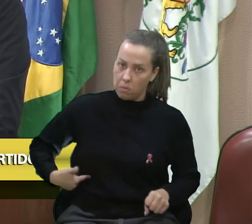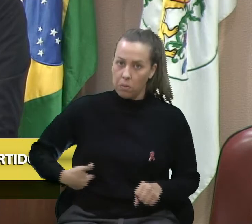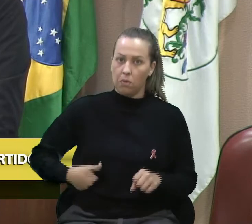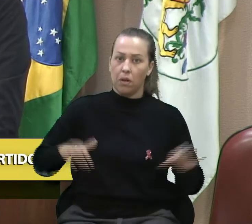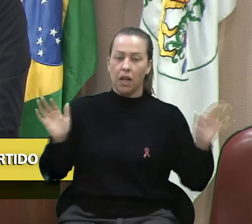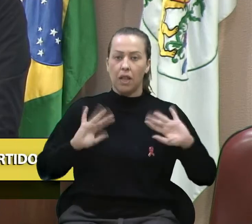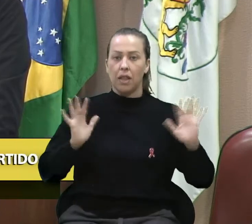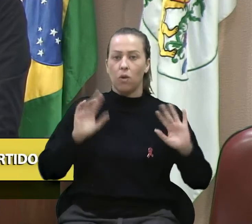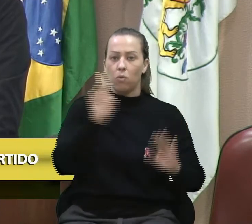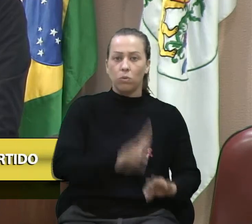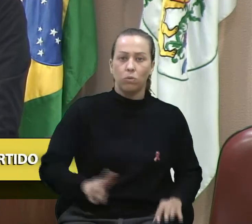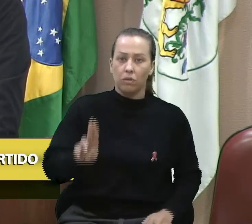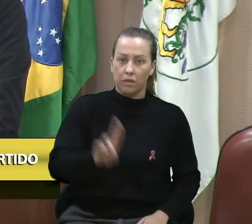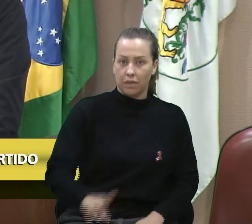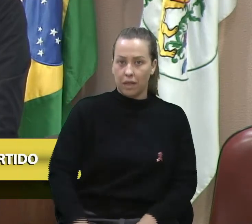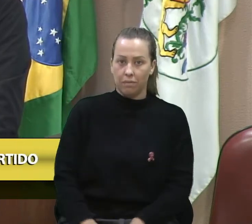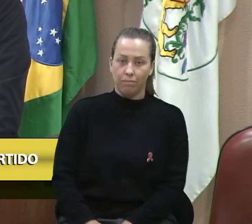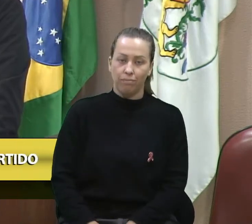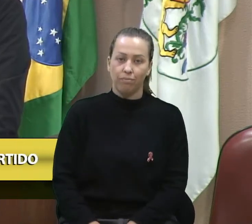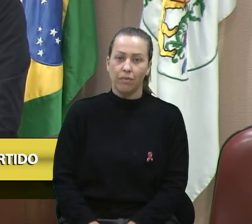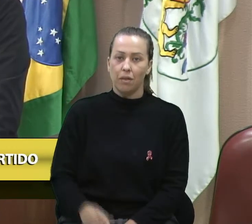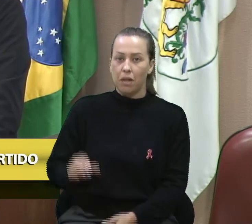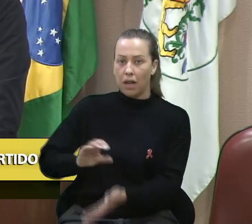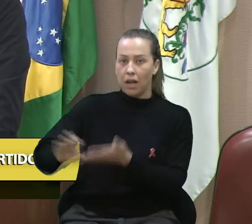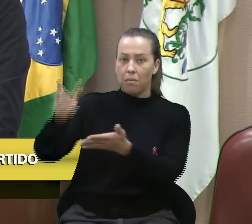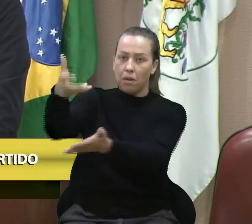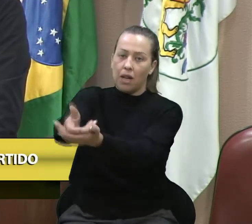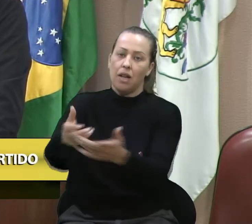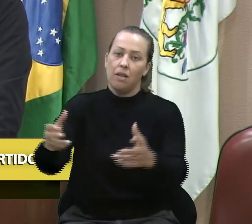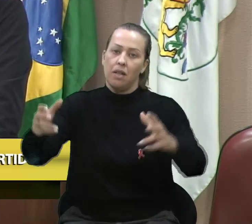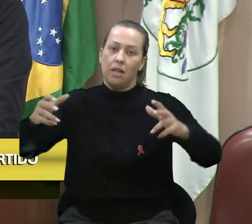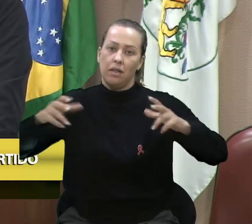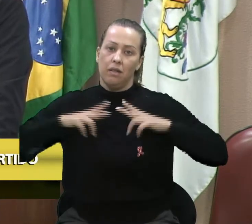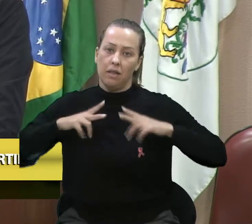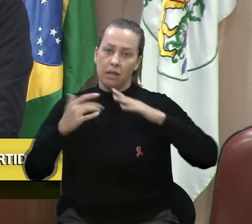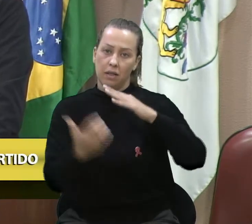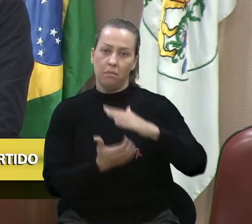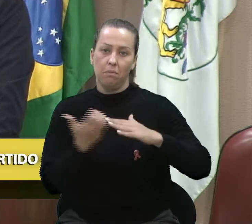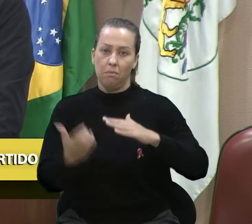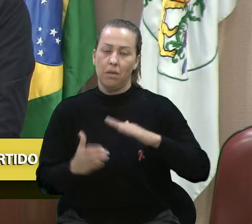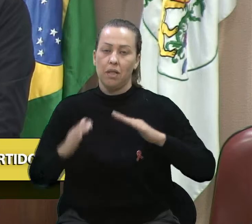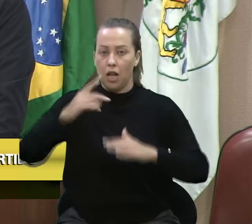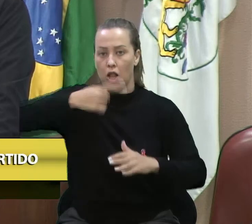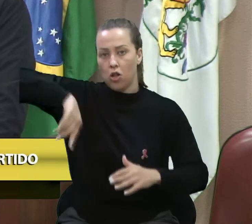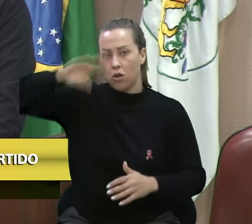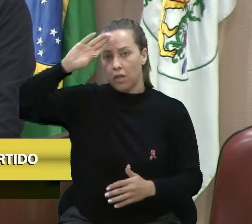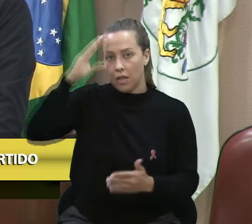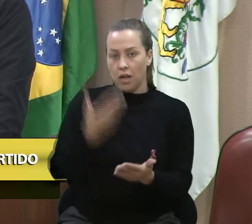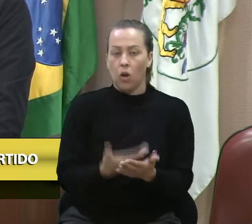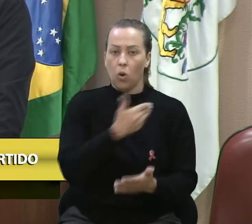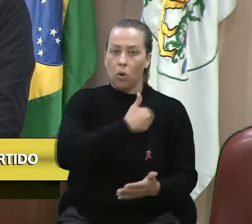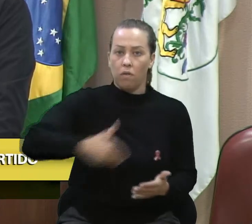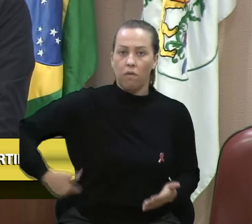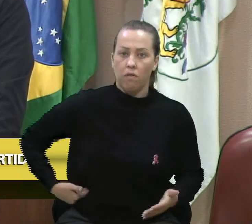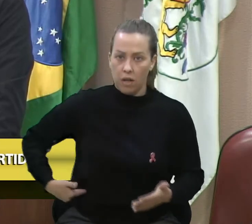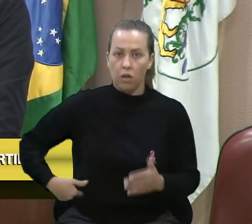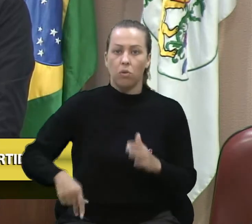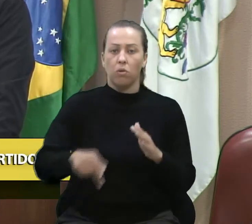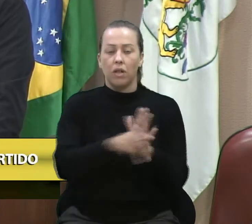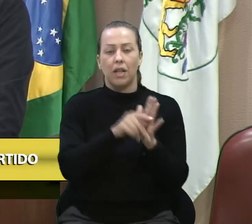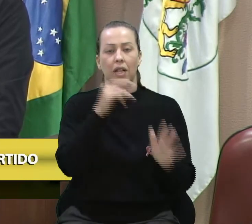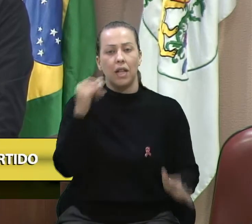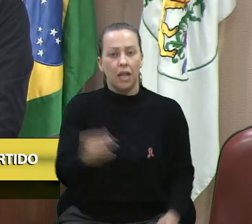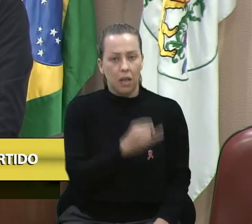não fosse usado para financiar a empresa privada. Nós consideramos o transporte público